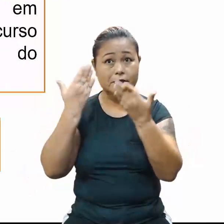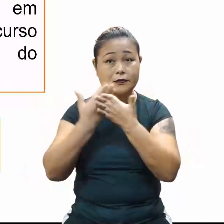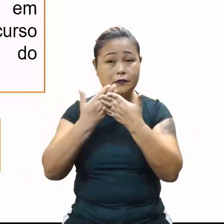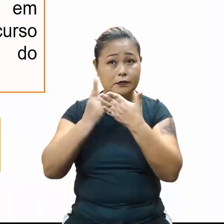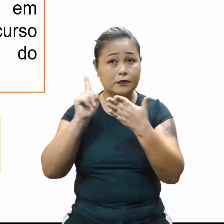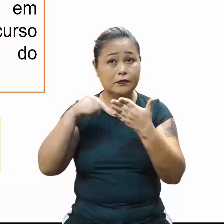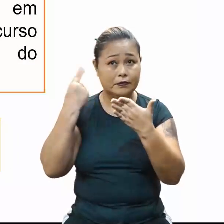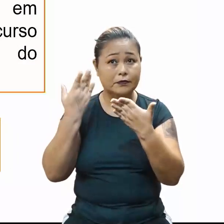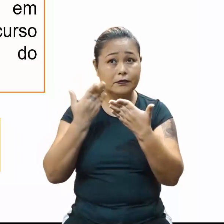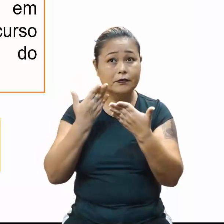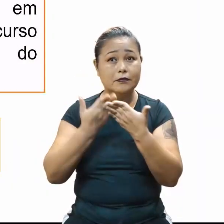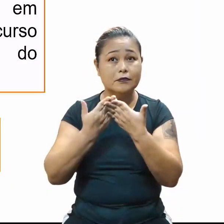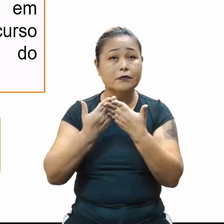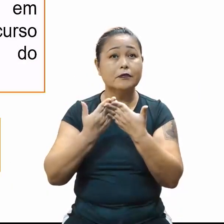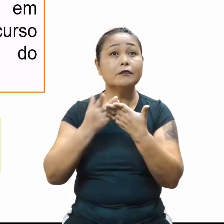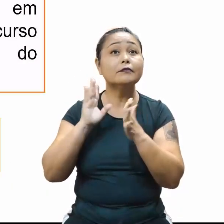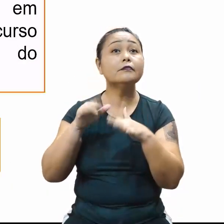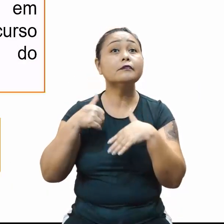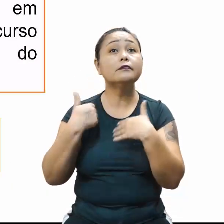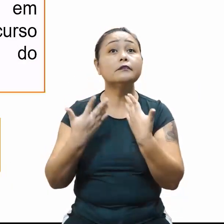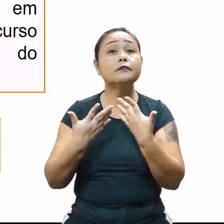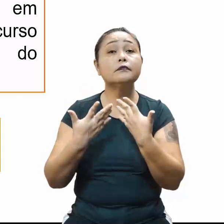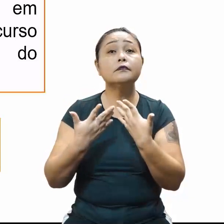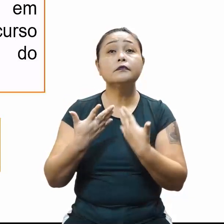estudando? Pois é.